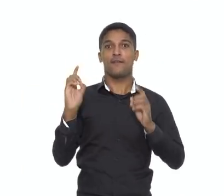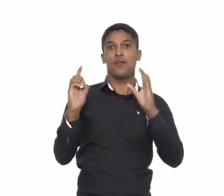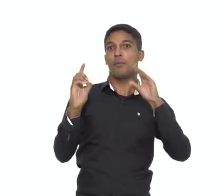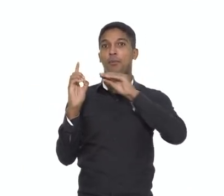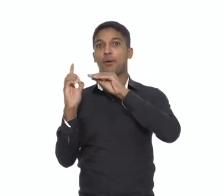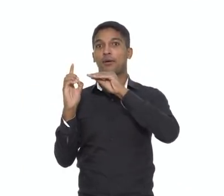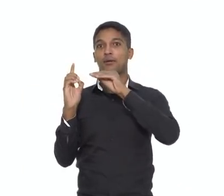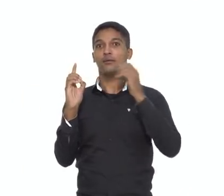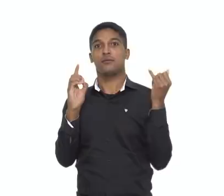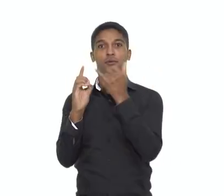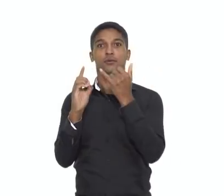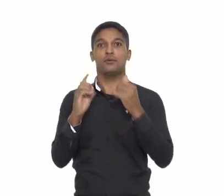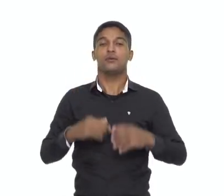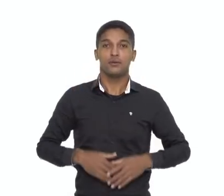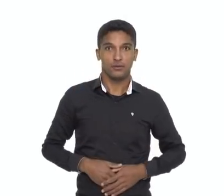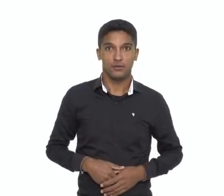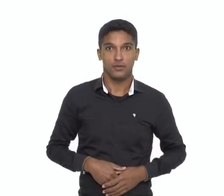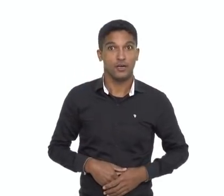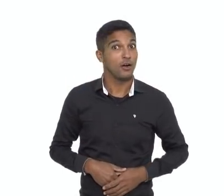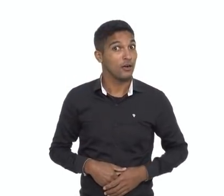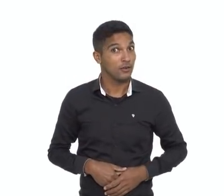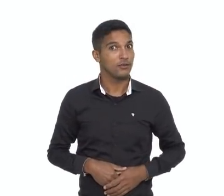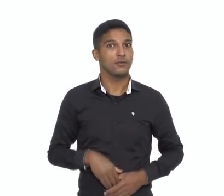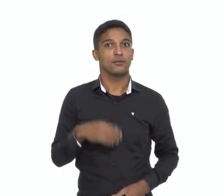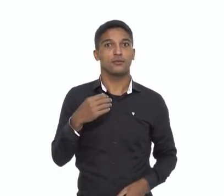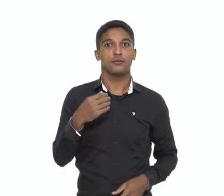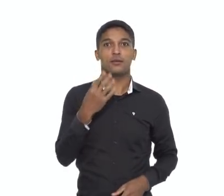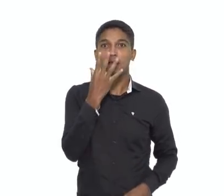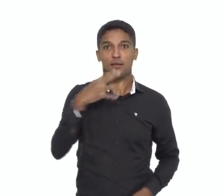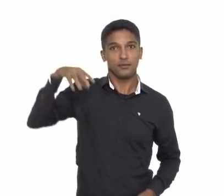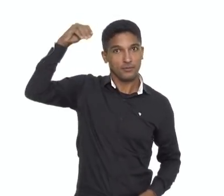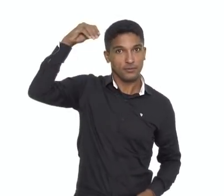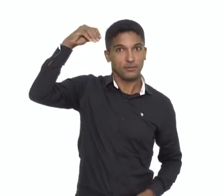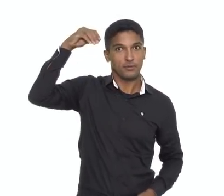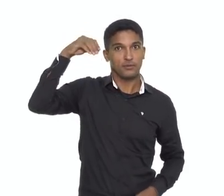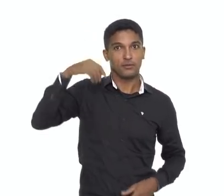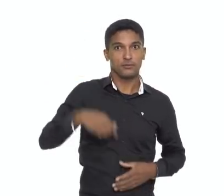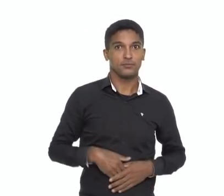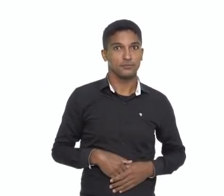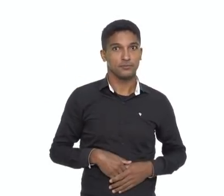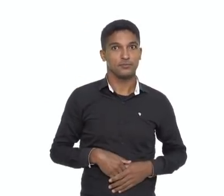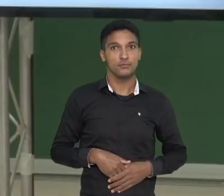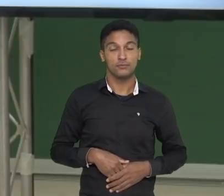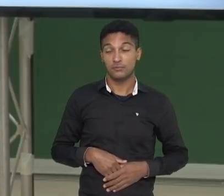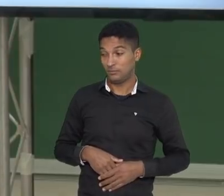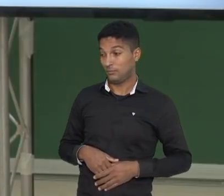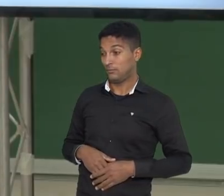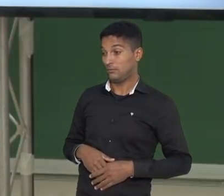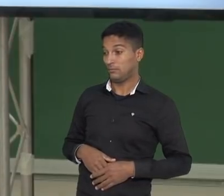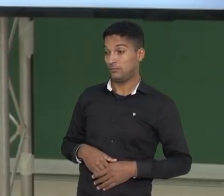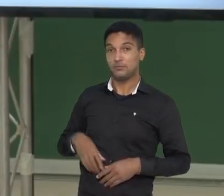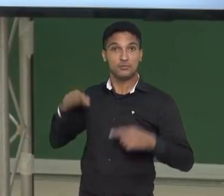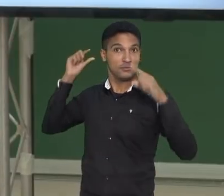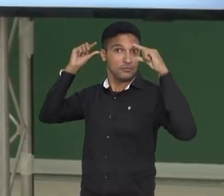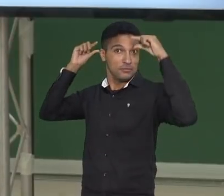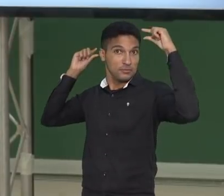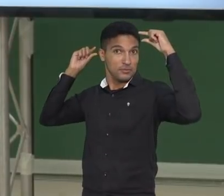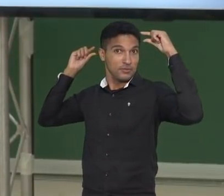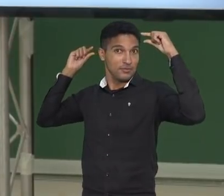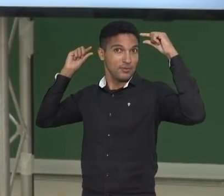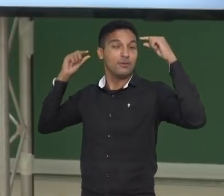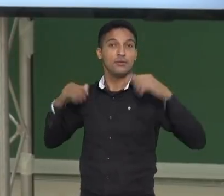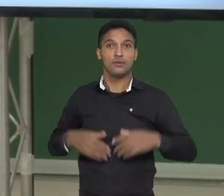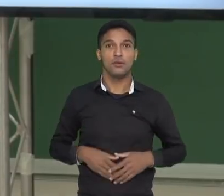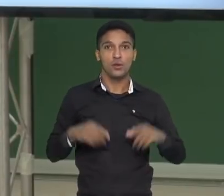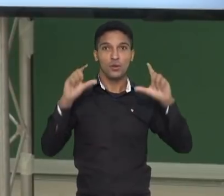perguntou. Disse a raposa. Perguntou o príncipezinho. Vejam, eles estão marcando como